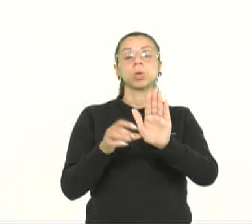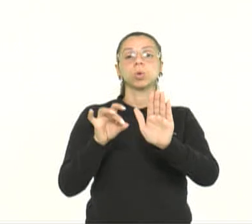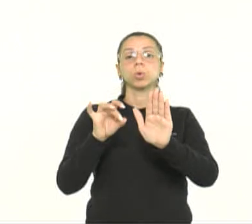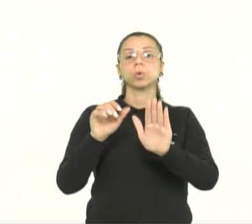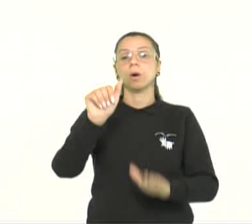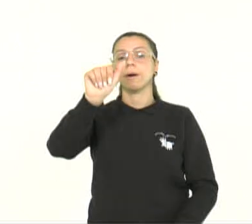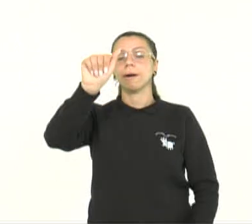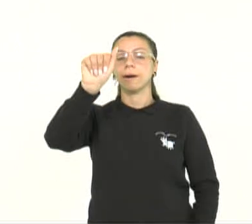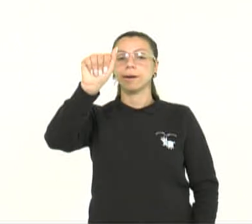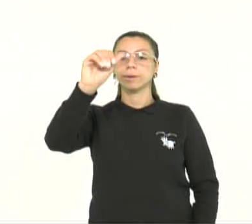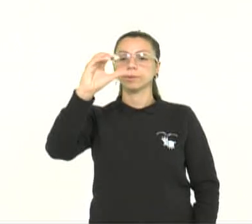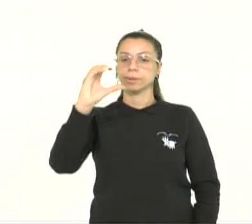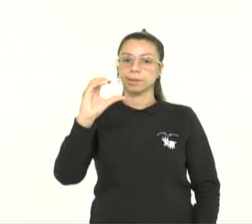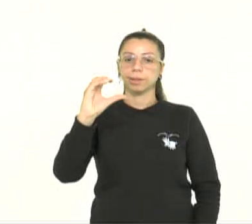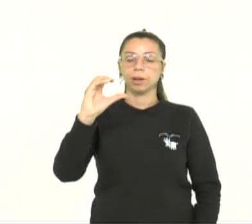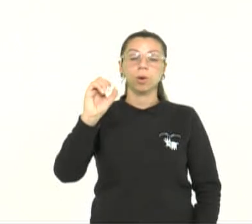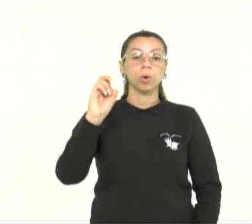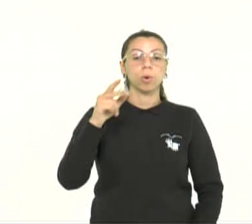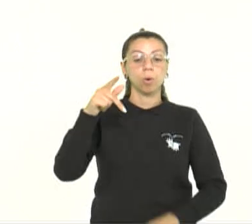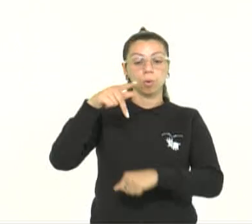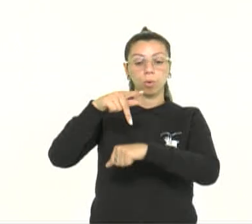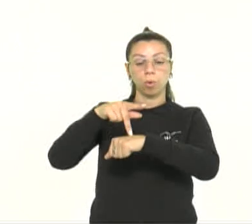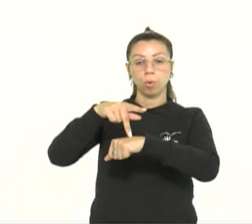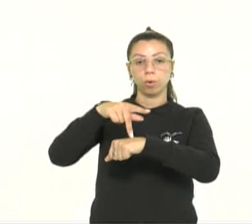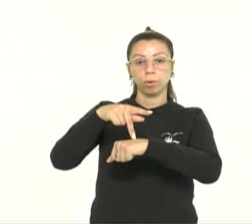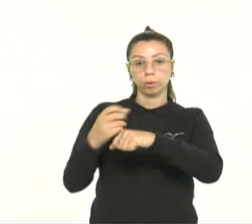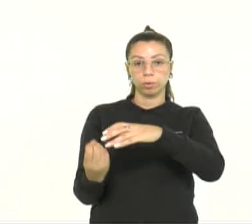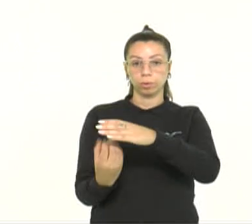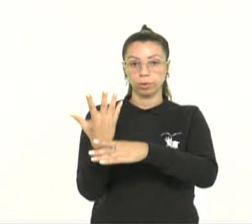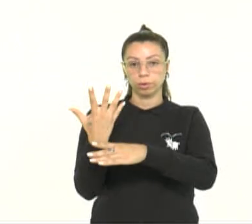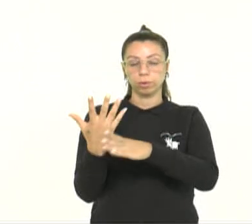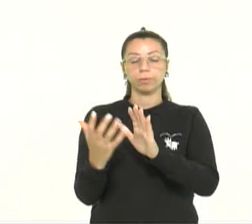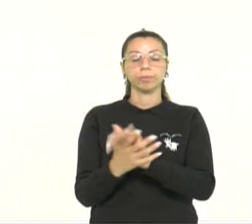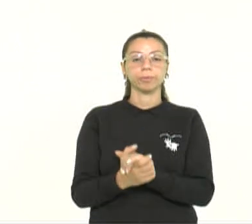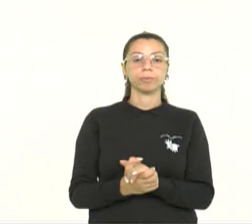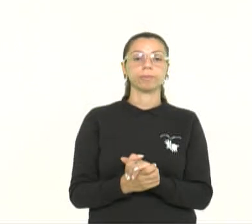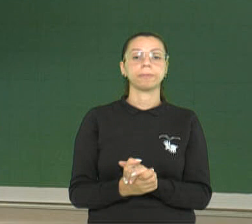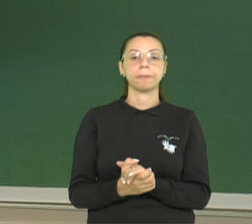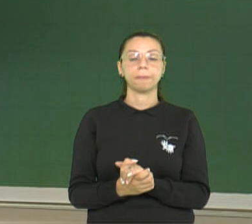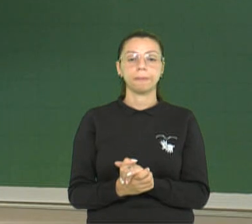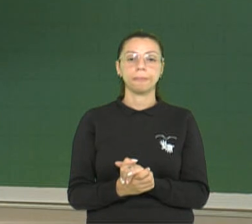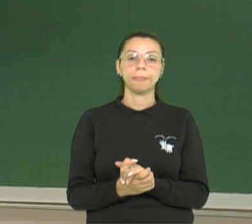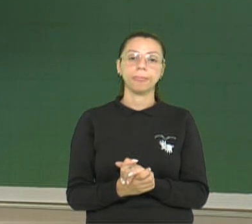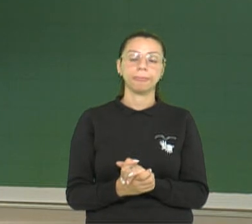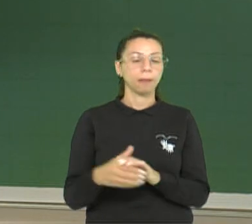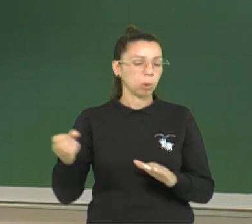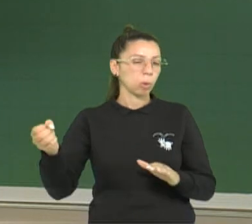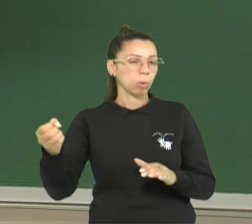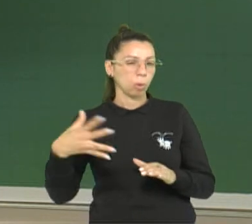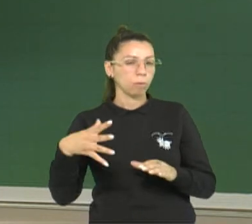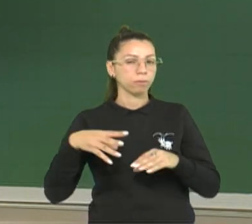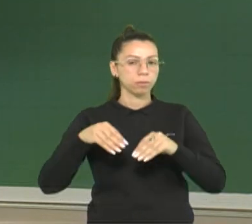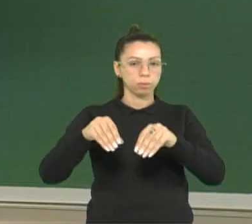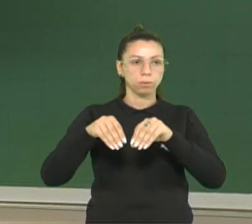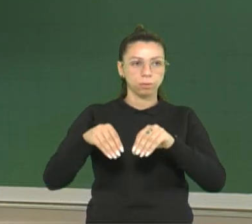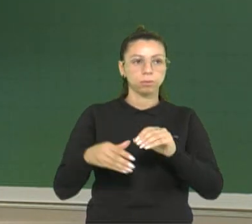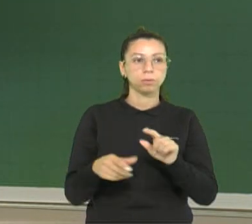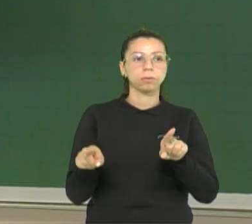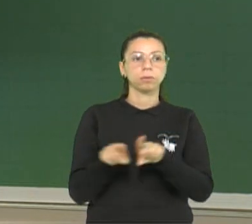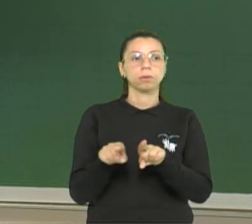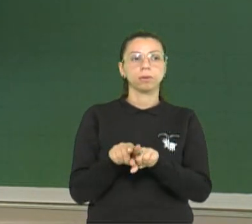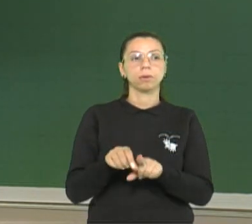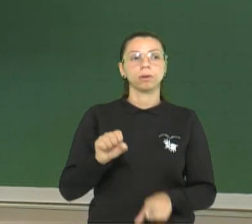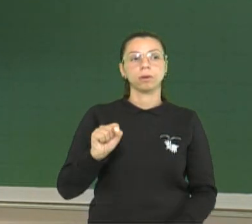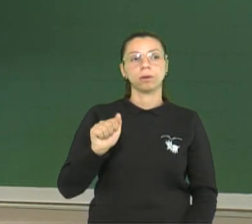sobre o horizonte C ou sobre a rocha de origem. Então nós vamos perceber que são solos bastante novos. Nós também temos